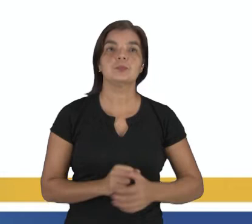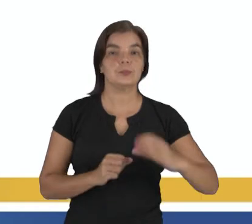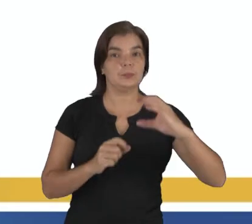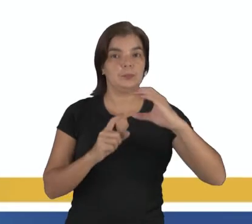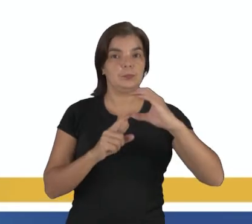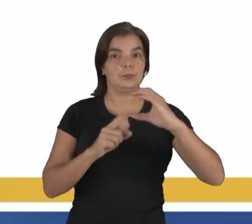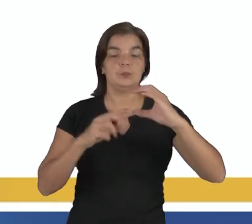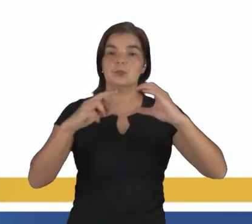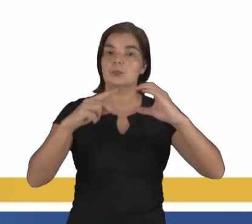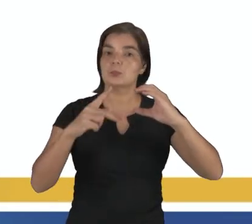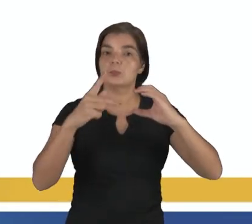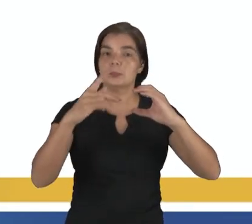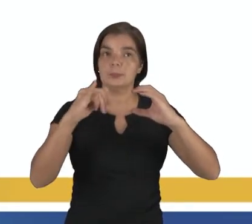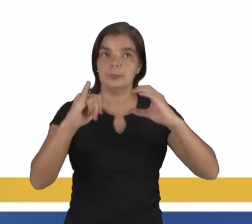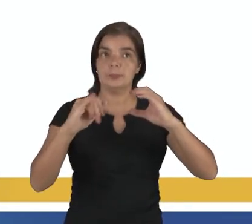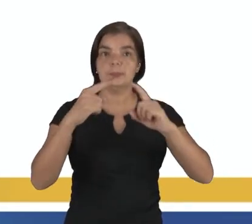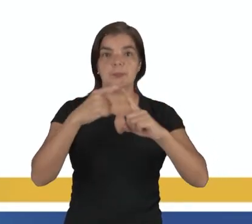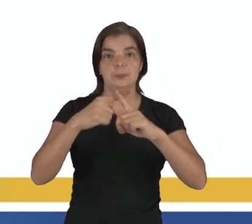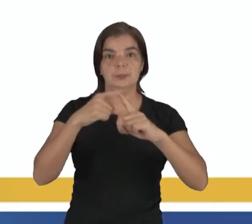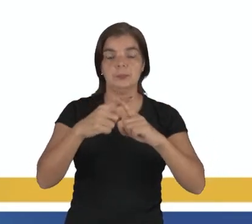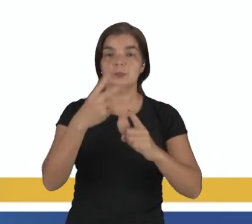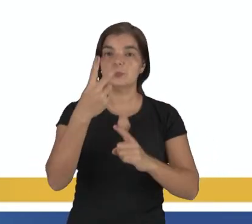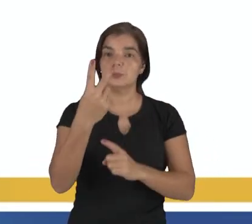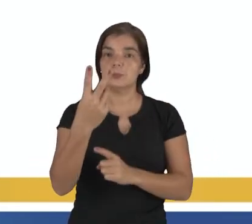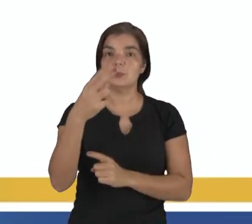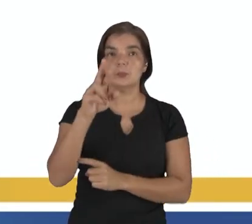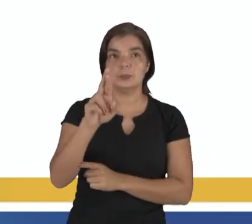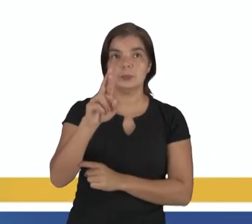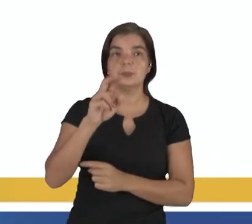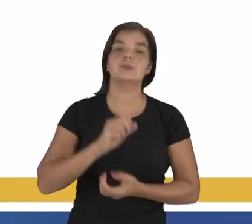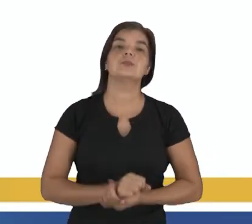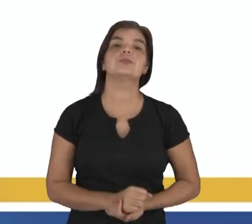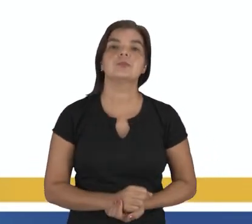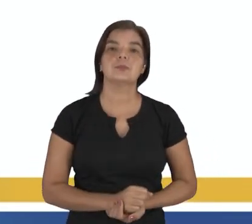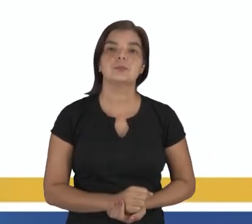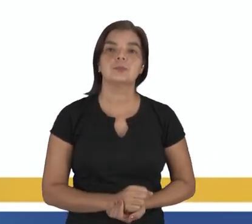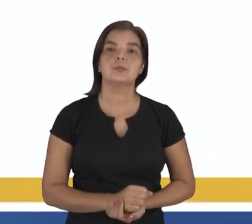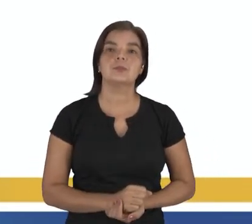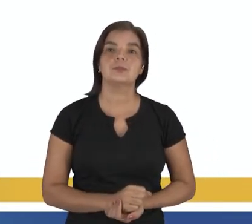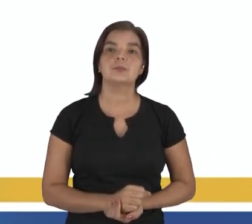C é igual a π vezes 2R.